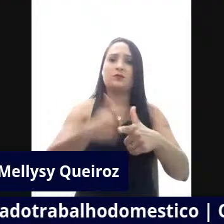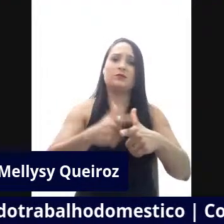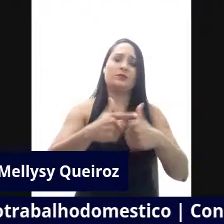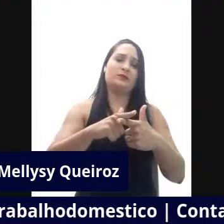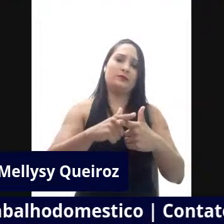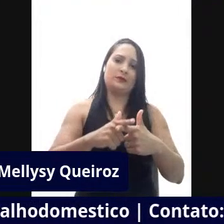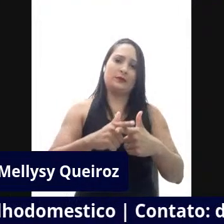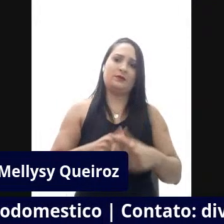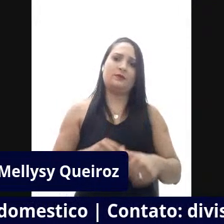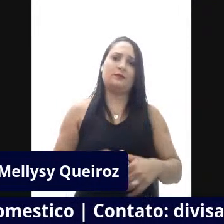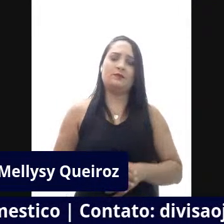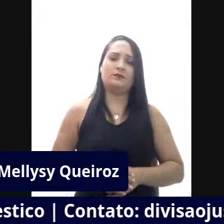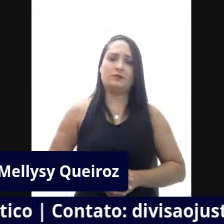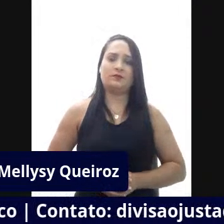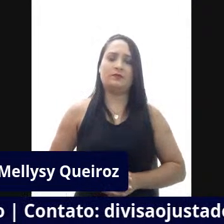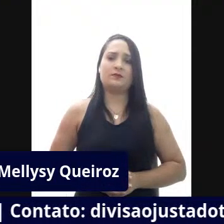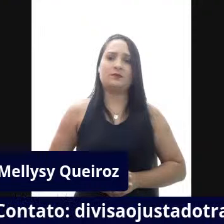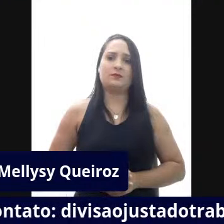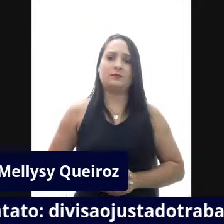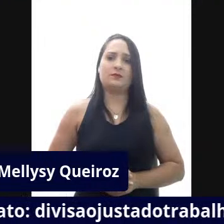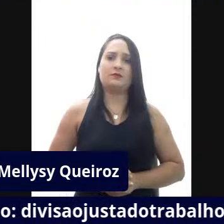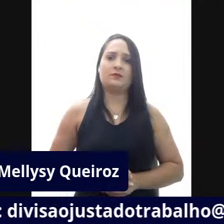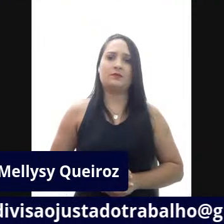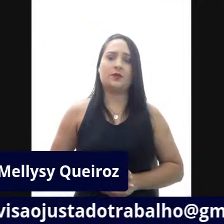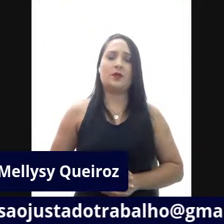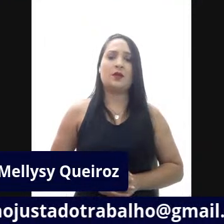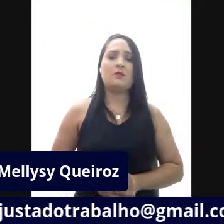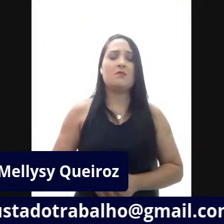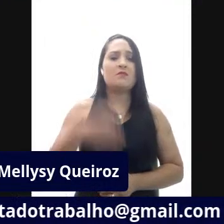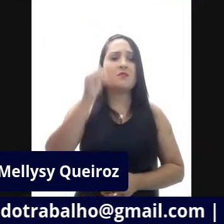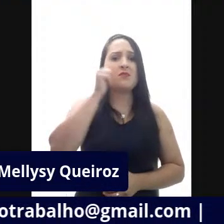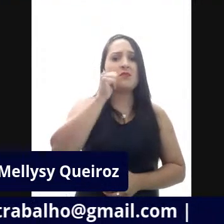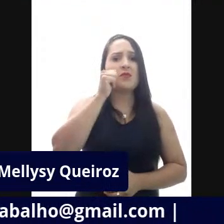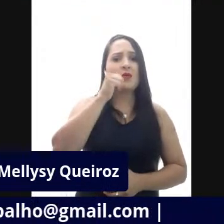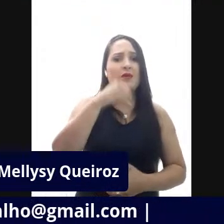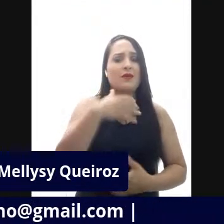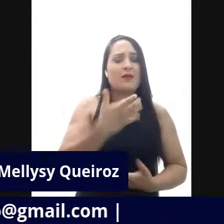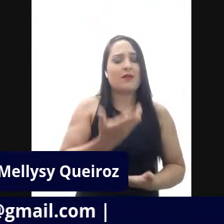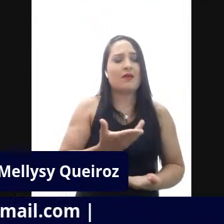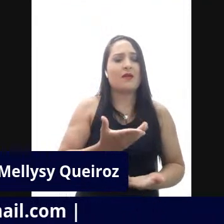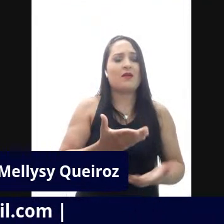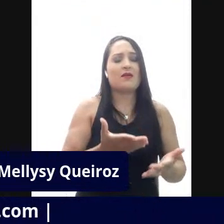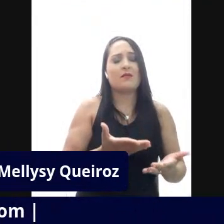têm pouco poder aquisitivo, elas estão em situações de maior